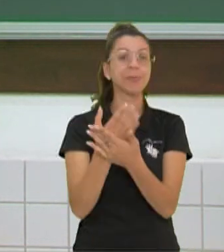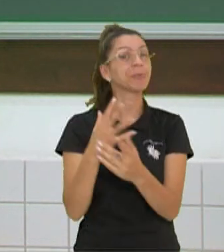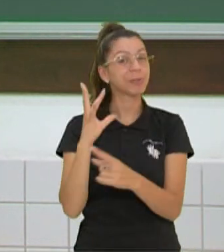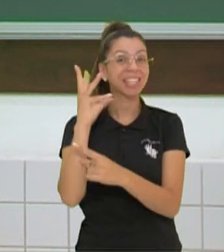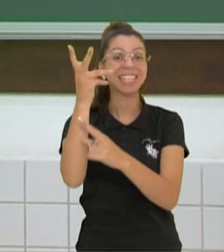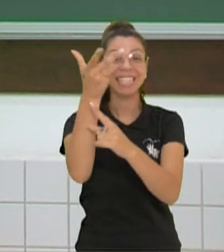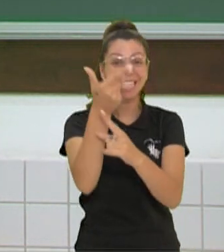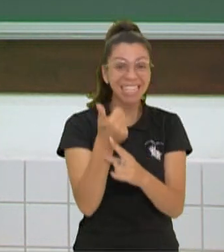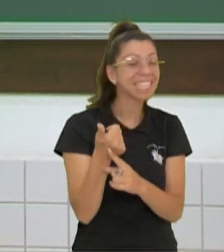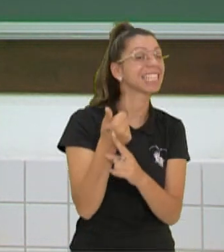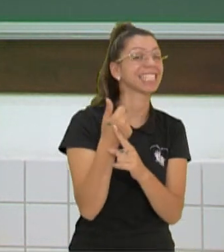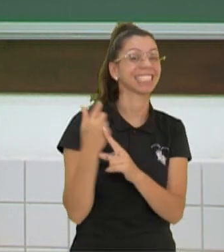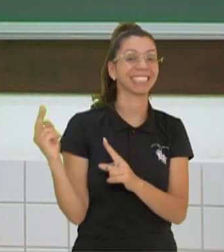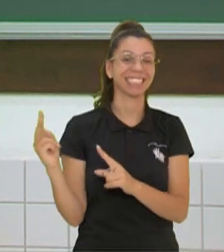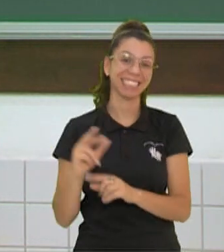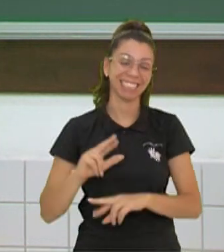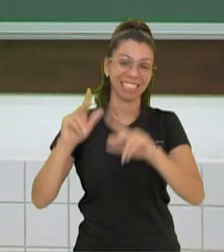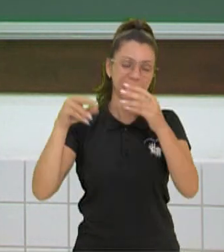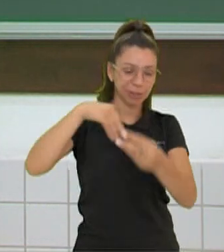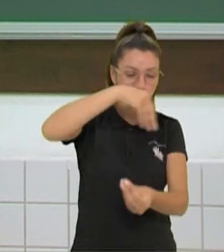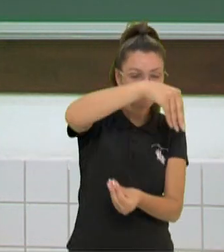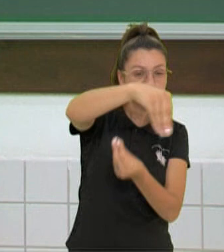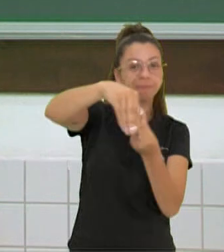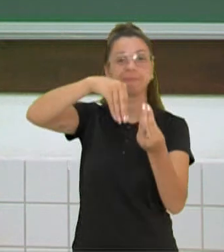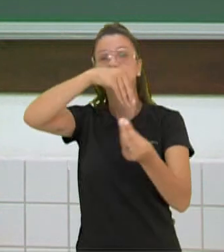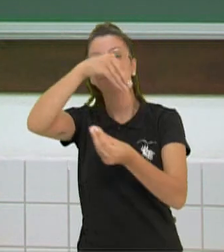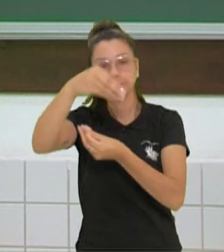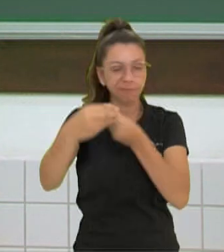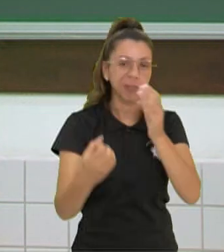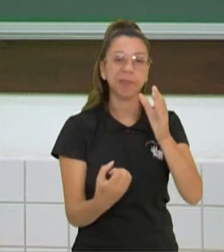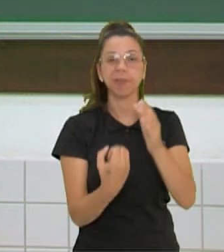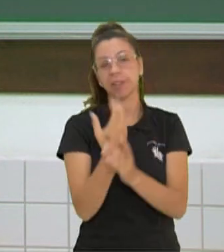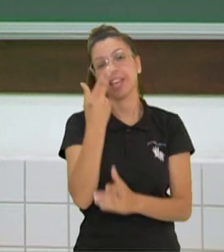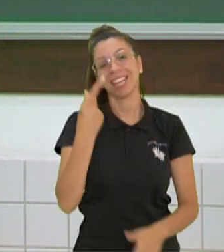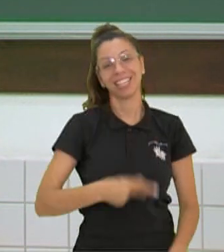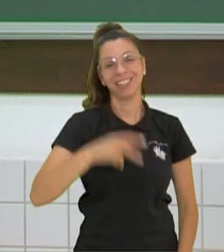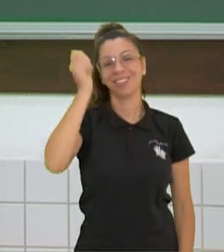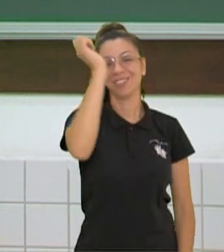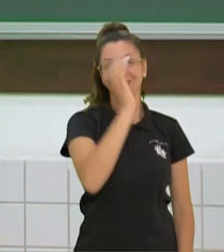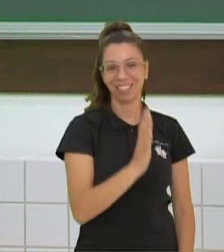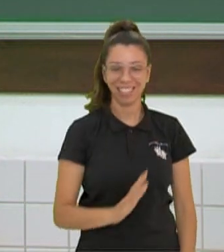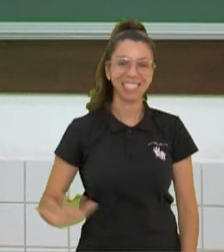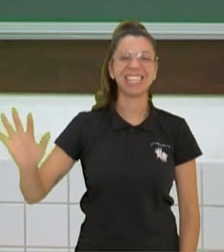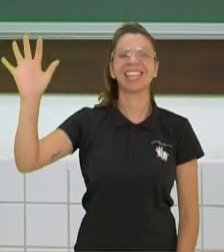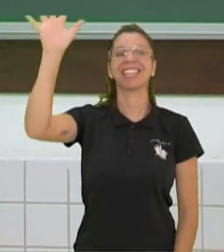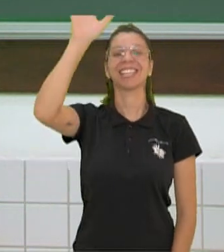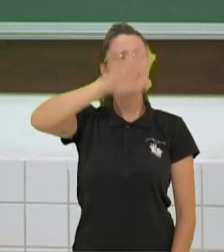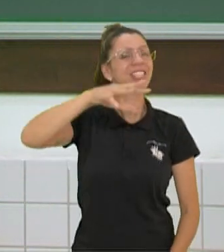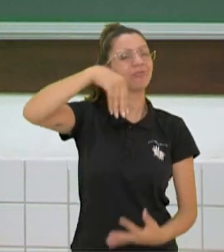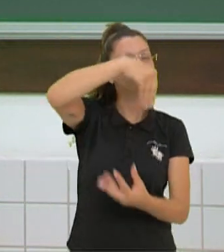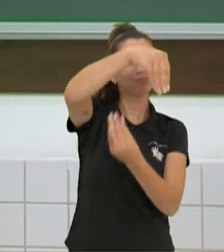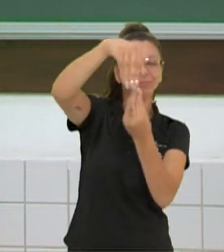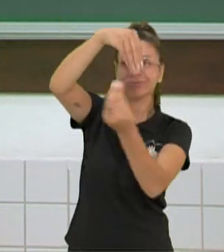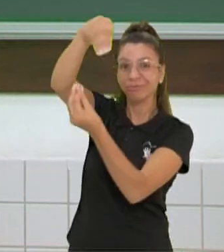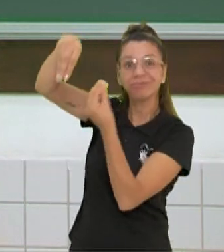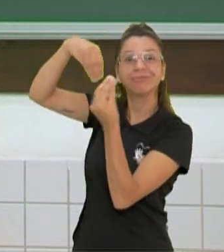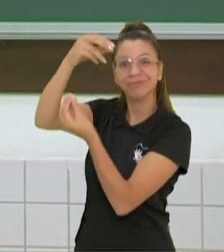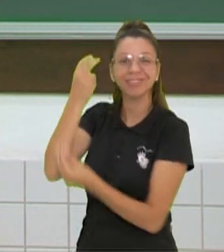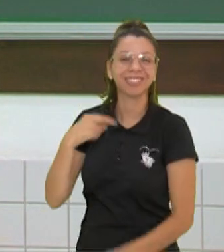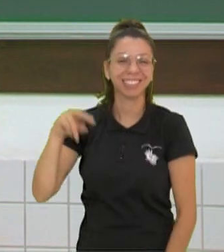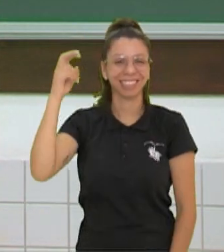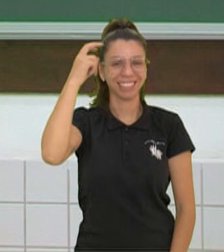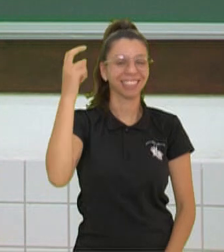né? Essa mistura aí que é bem característica do nosso povo brasileiro, né? Cheio de sincretismo cultural.